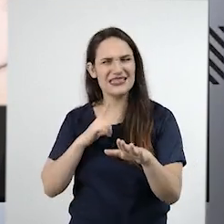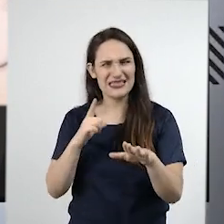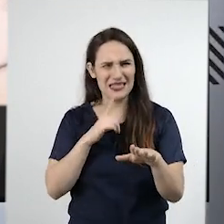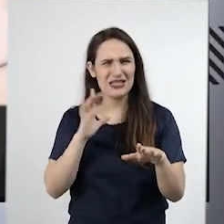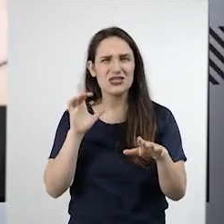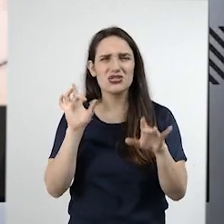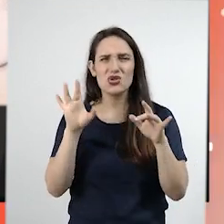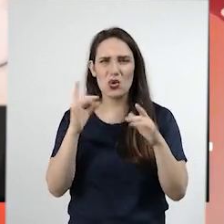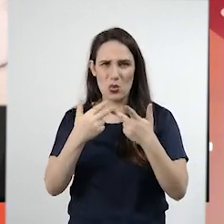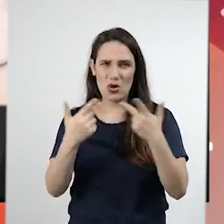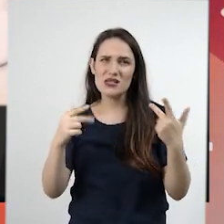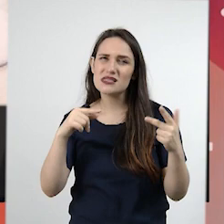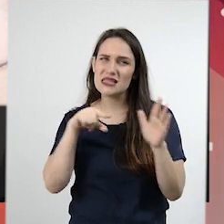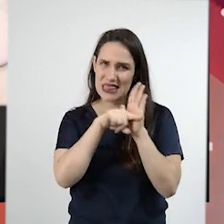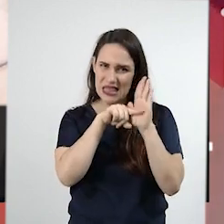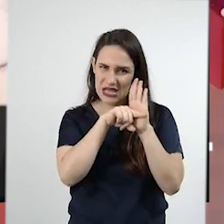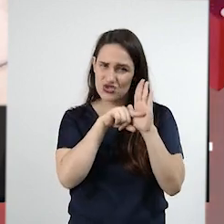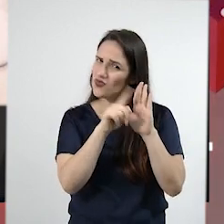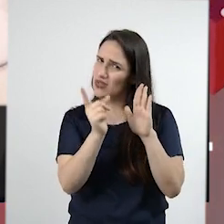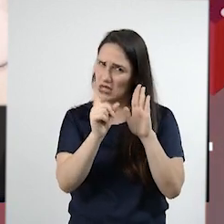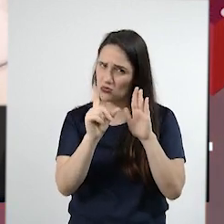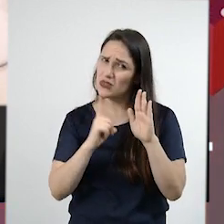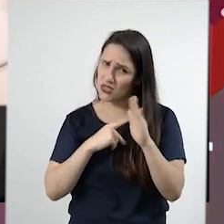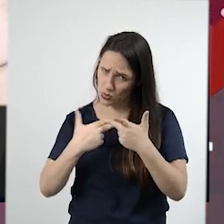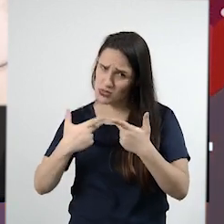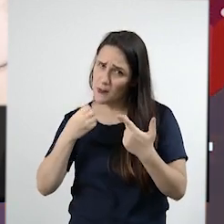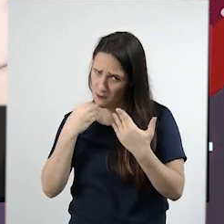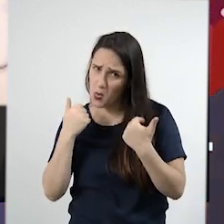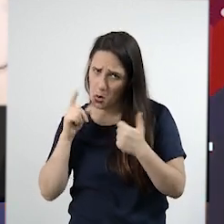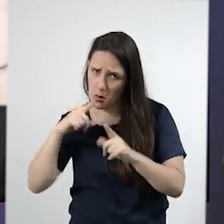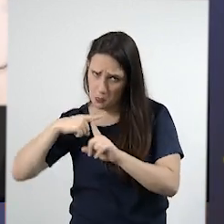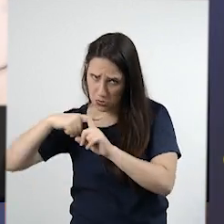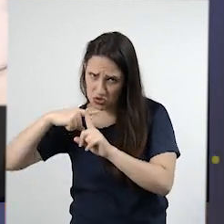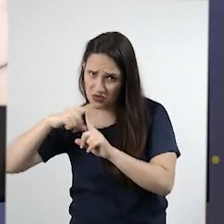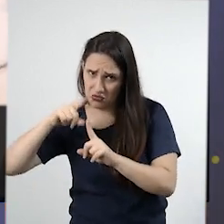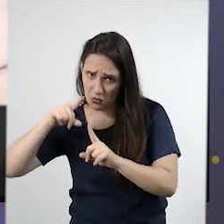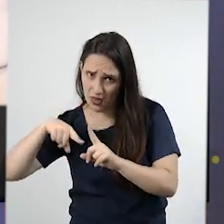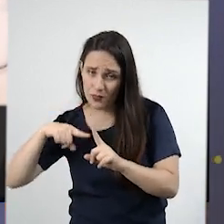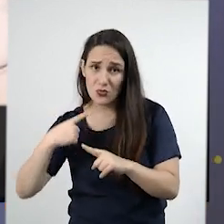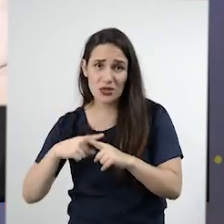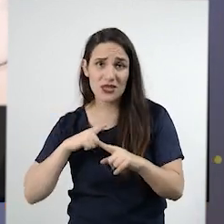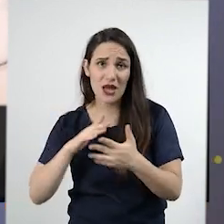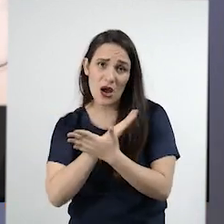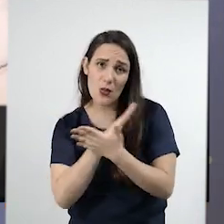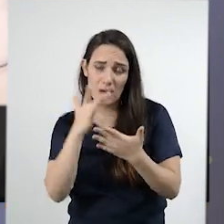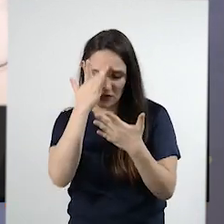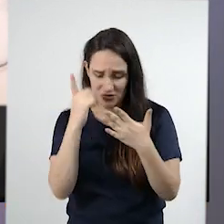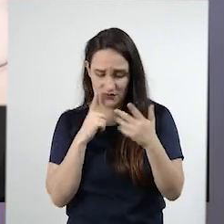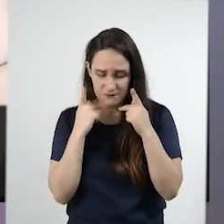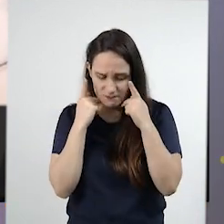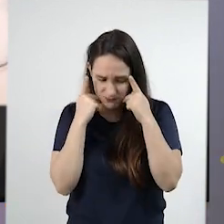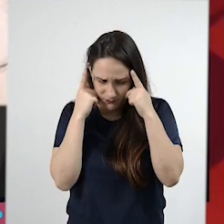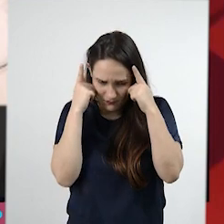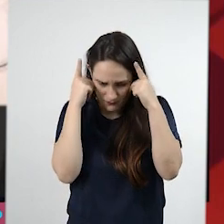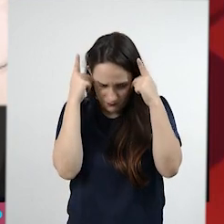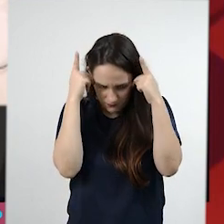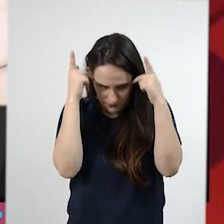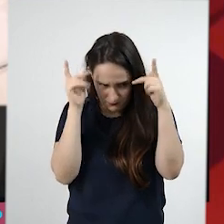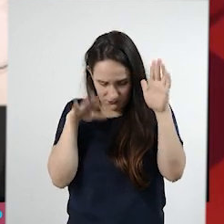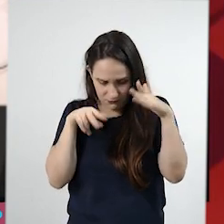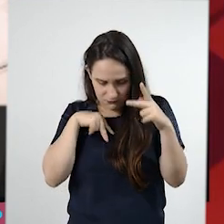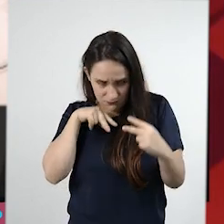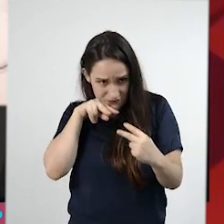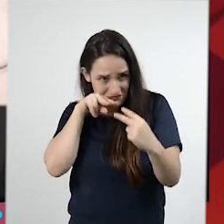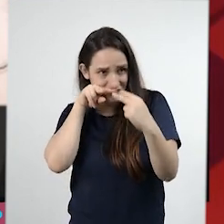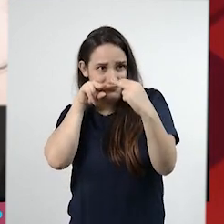relação virtual, né, Fernanda? Porque muitas pessoas são tímidas. E, às vezes, no contato visual, ali no